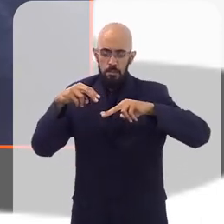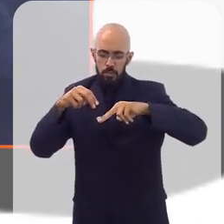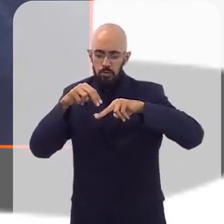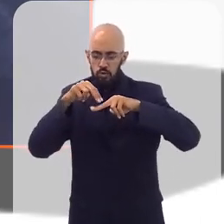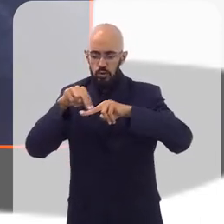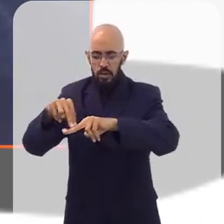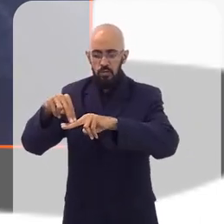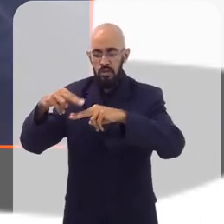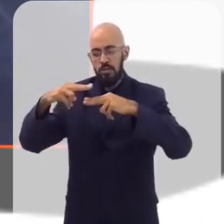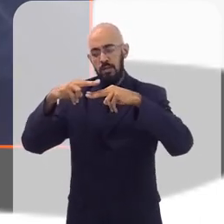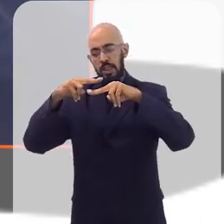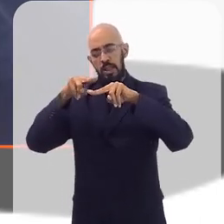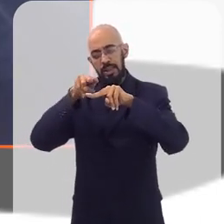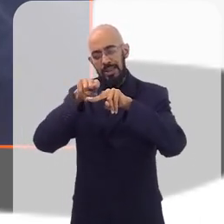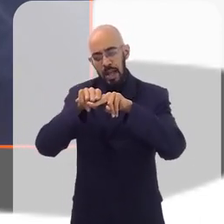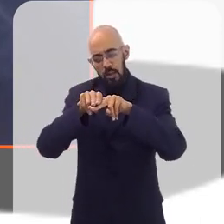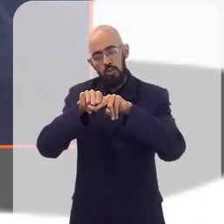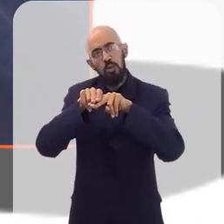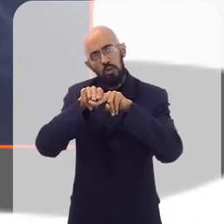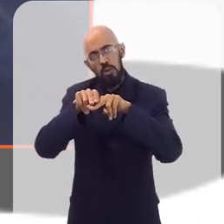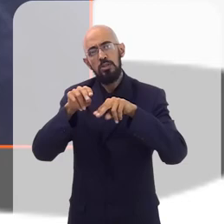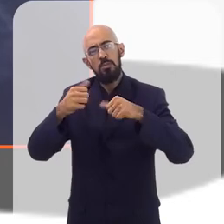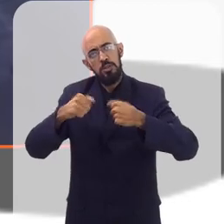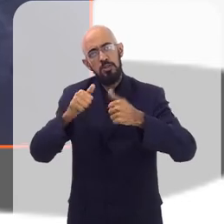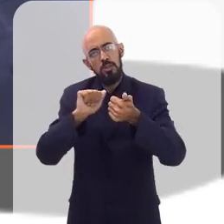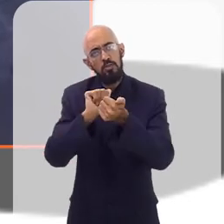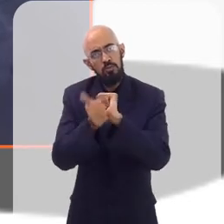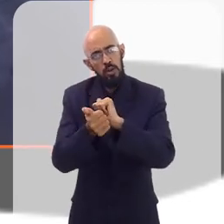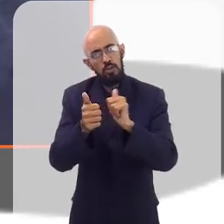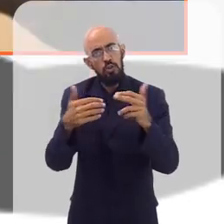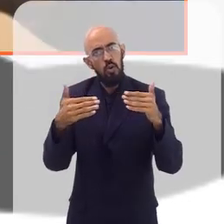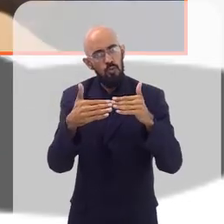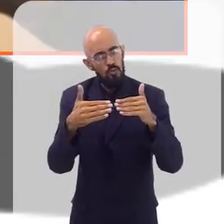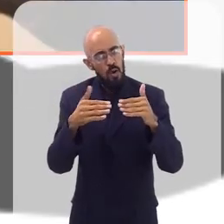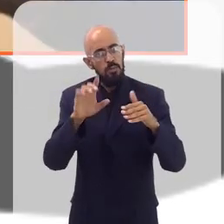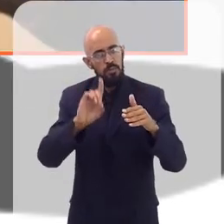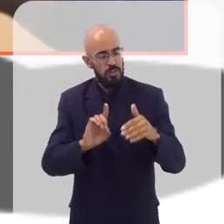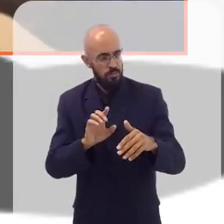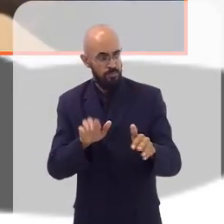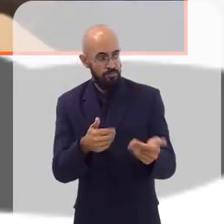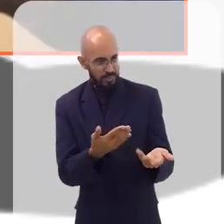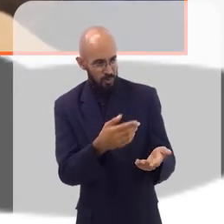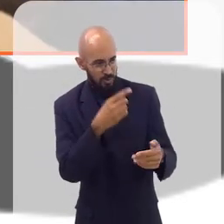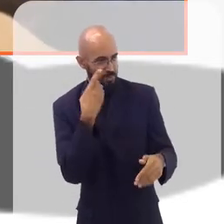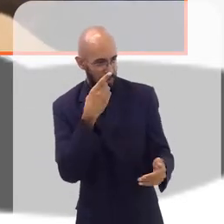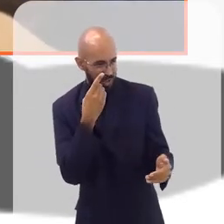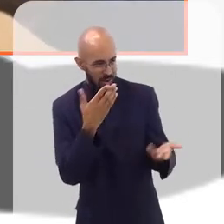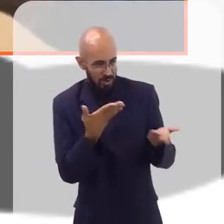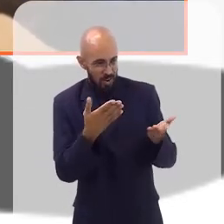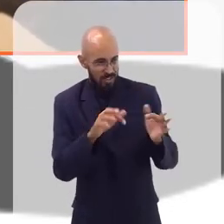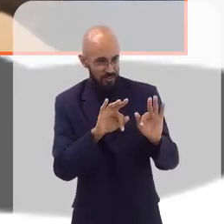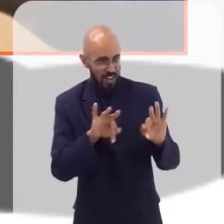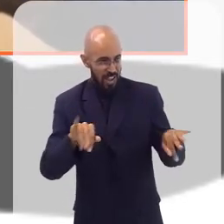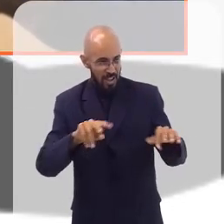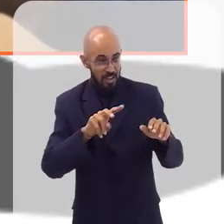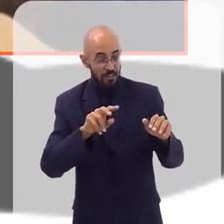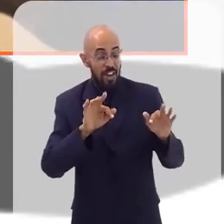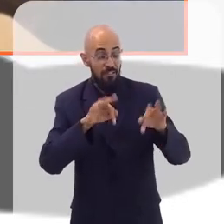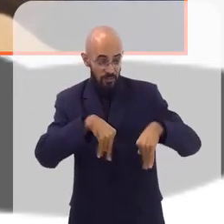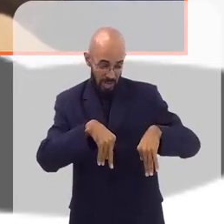enfim você tem que fazer as atividades de acordo com a sua deficiência resultado nós estamos nos minutos finais